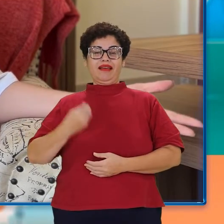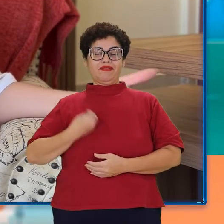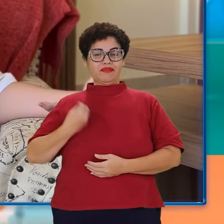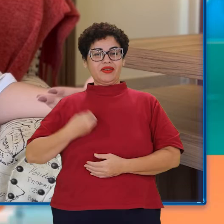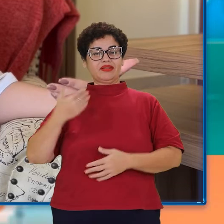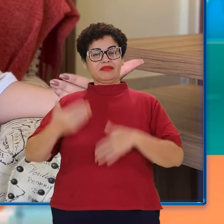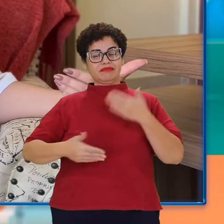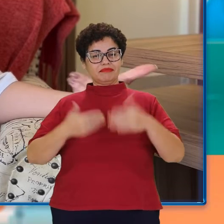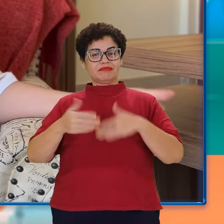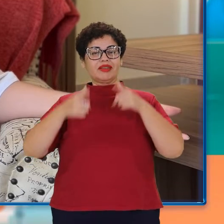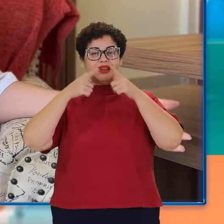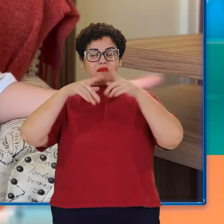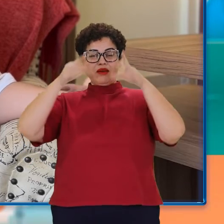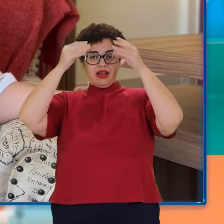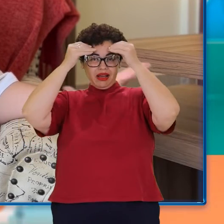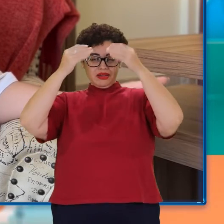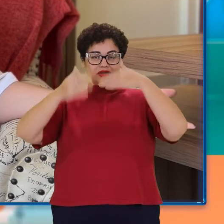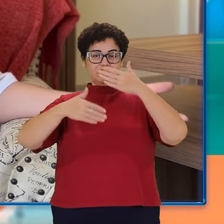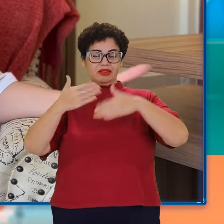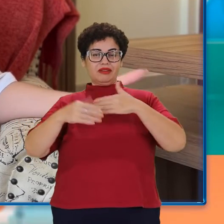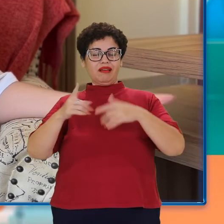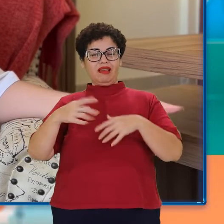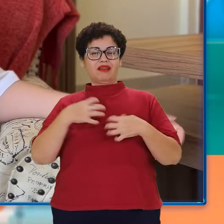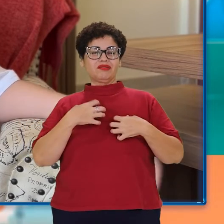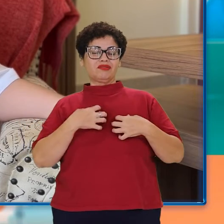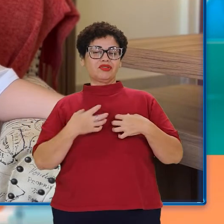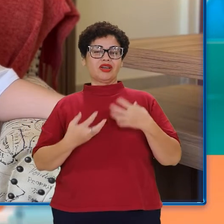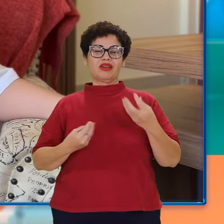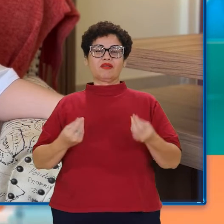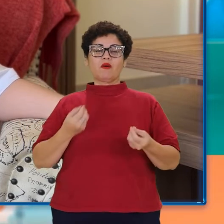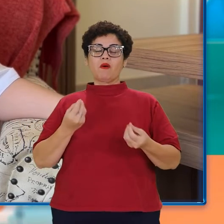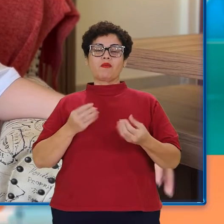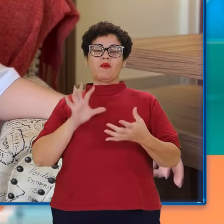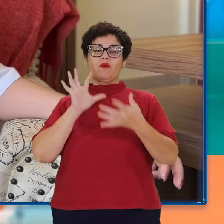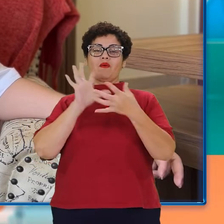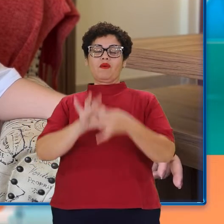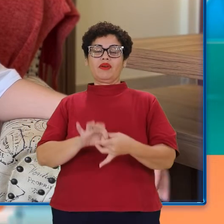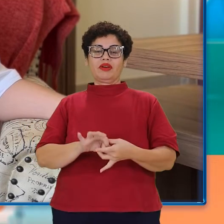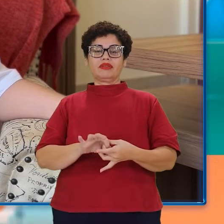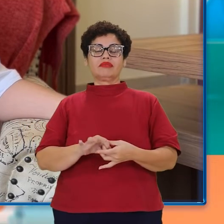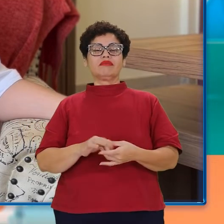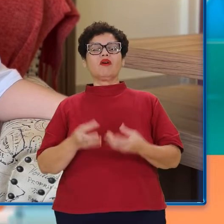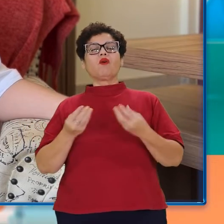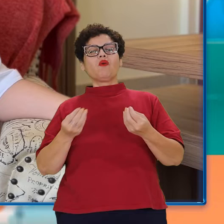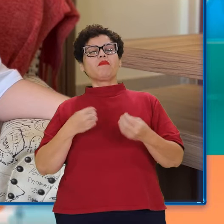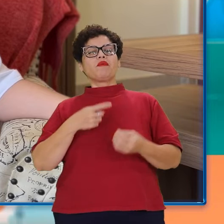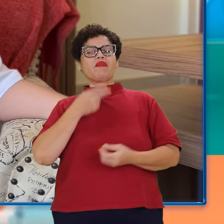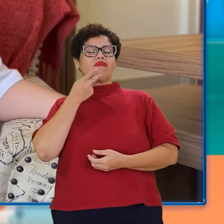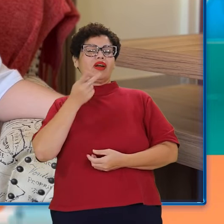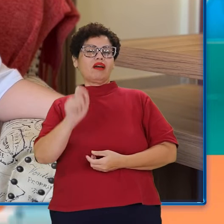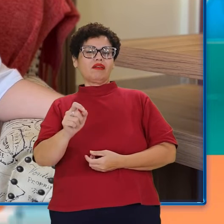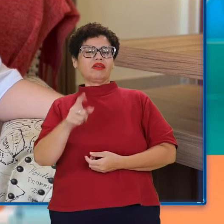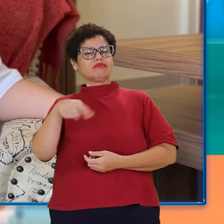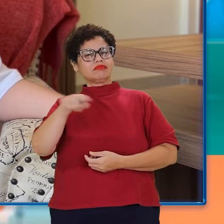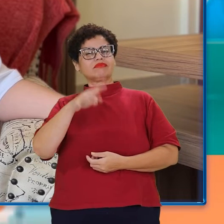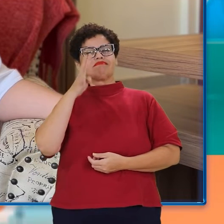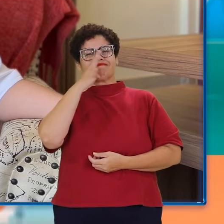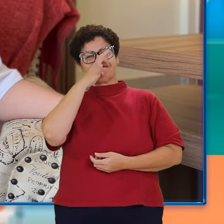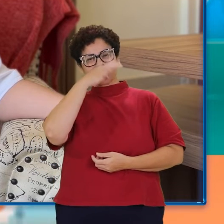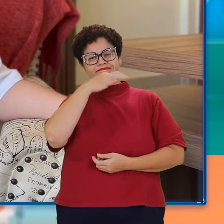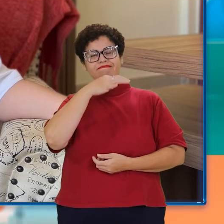vivência passa por isso, né? Por essa linguagem que é o meio também que a gente se conecta. E o que eu vou